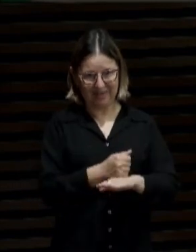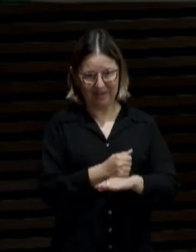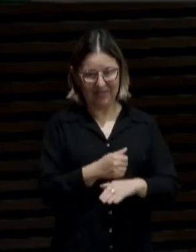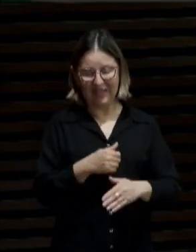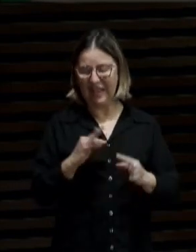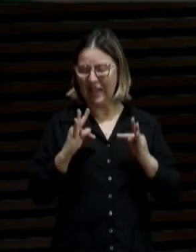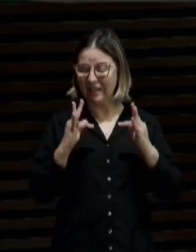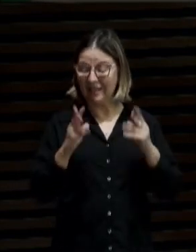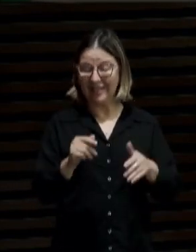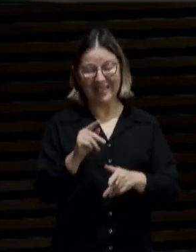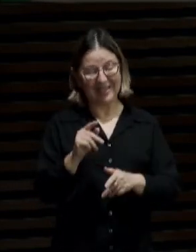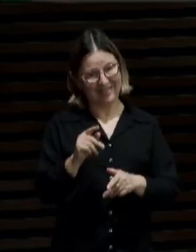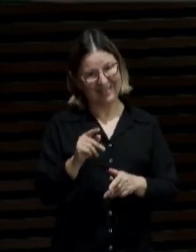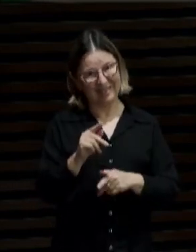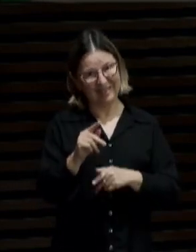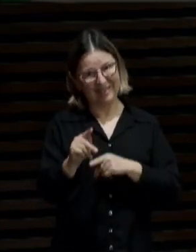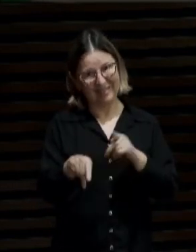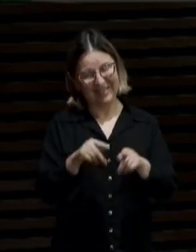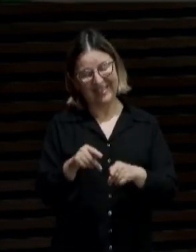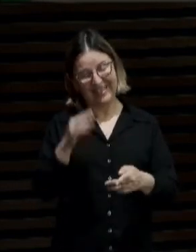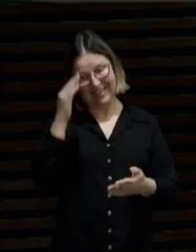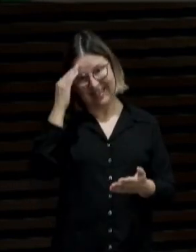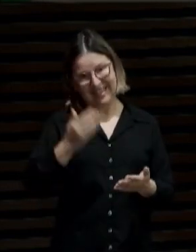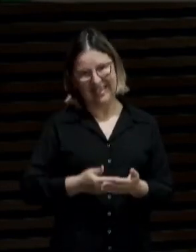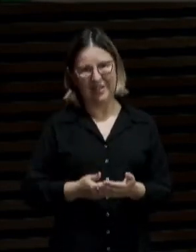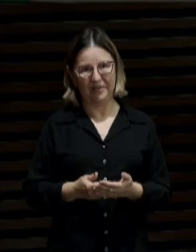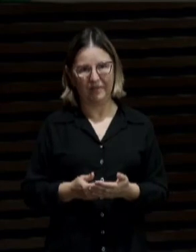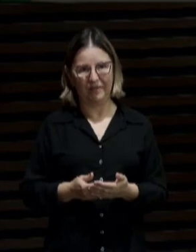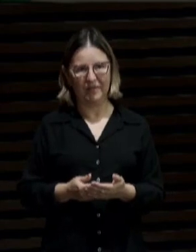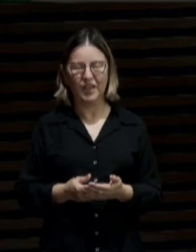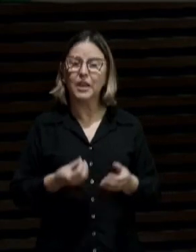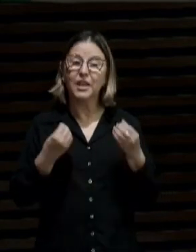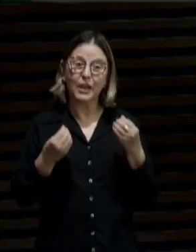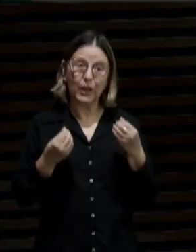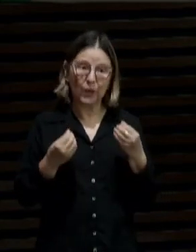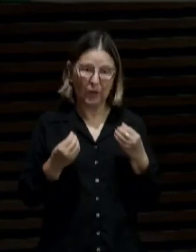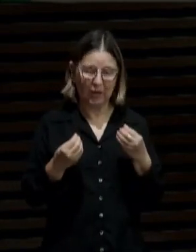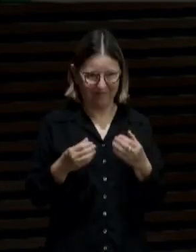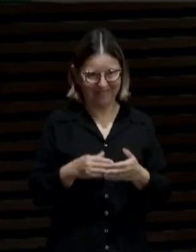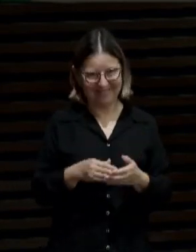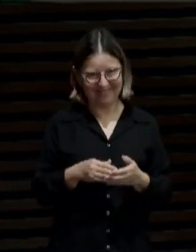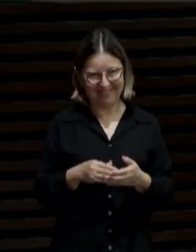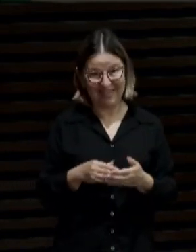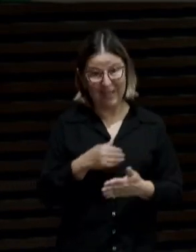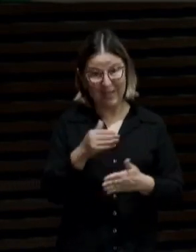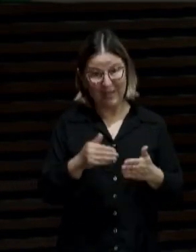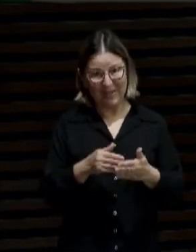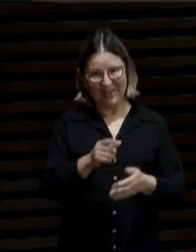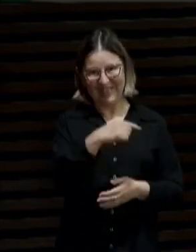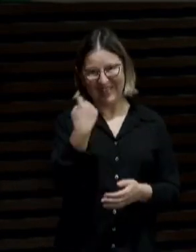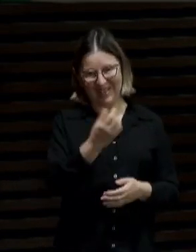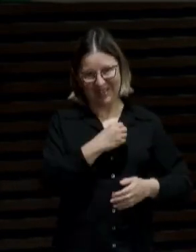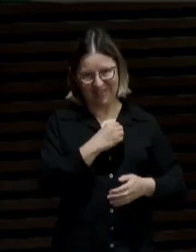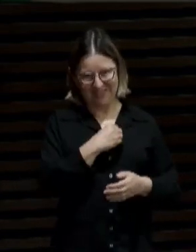os que creem. Como pode ser isso? Porque todo o nosso pecado foi imputado a